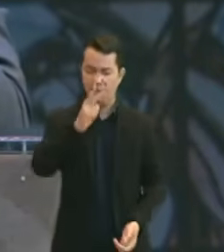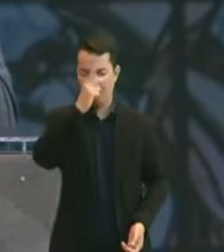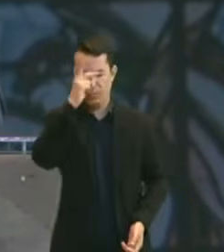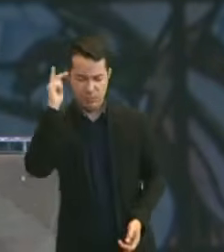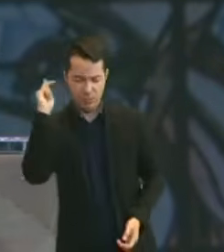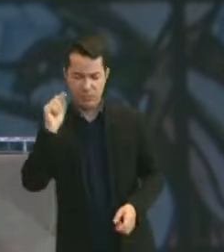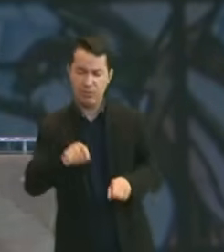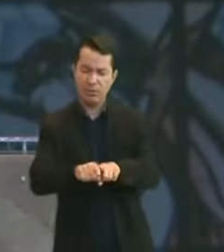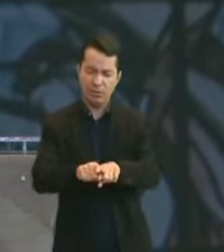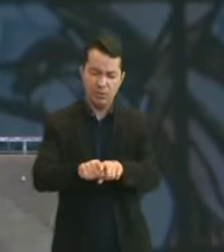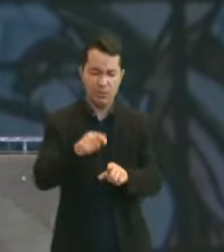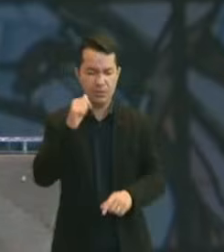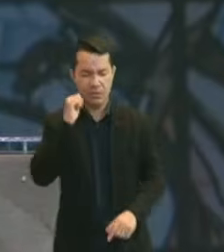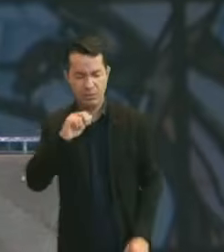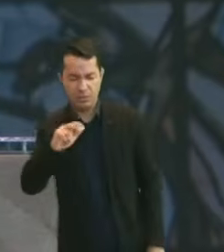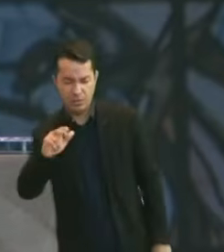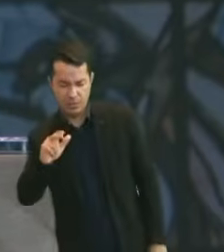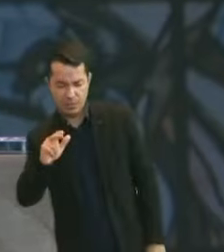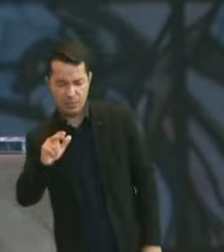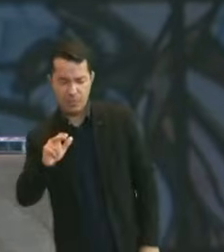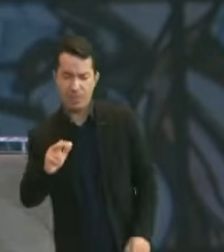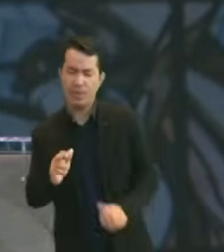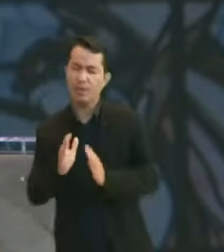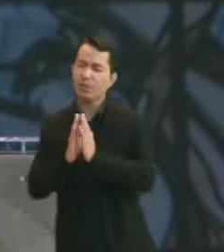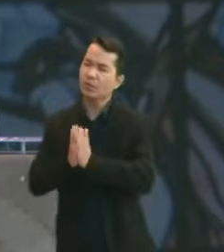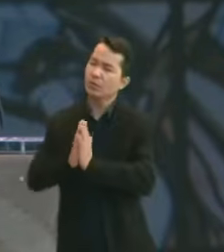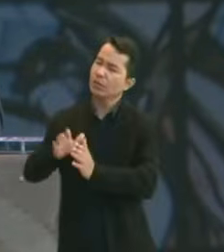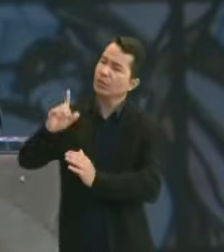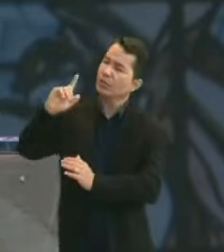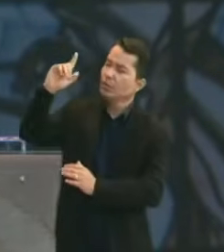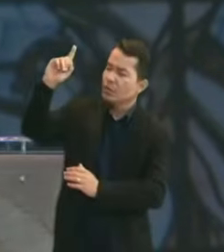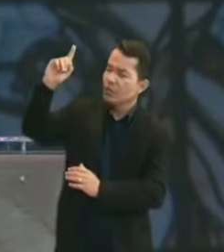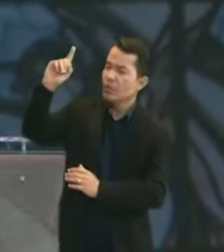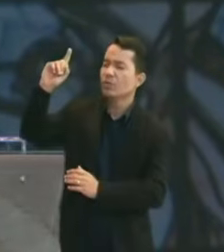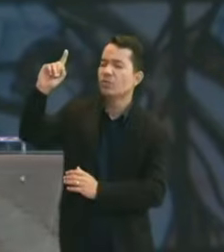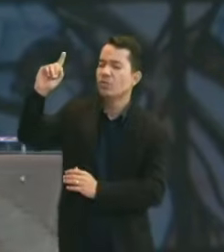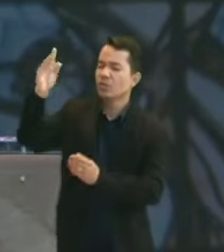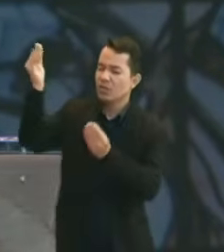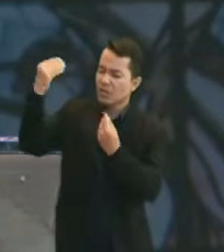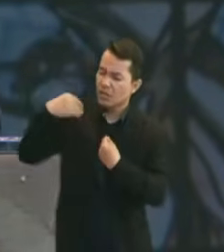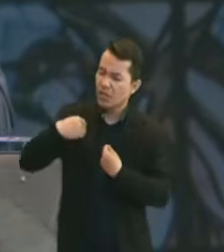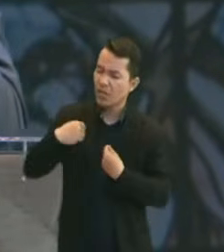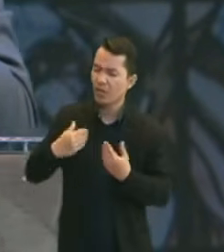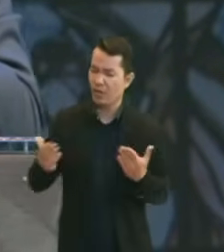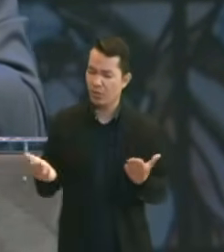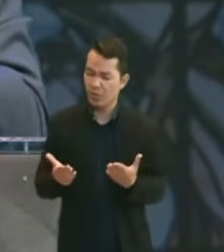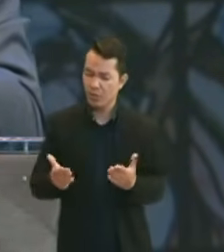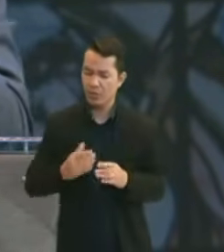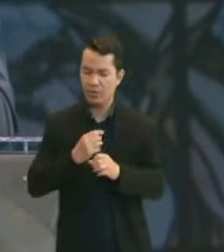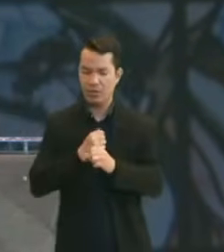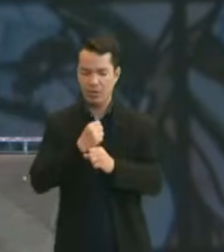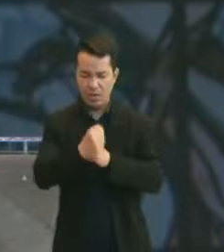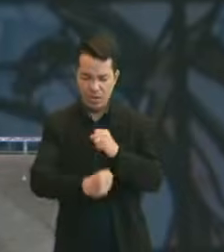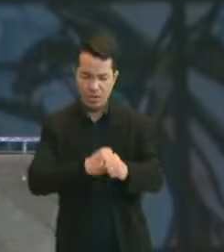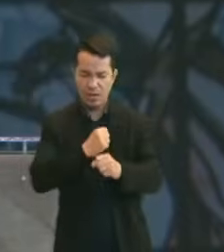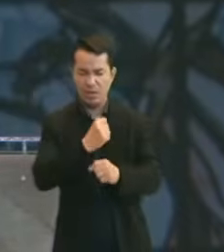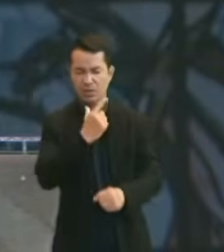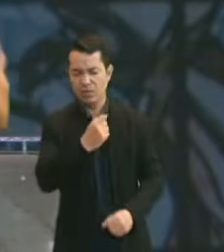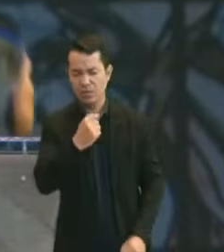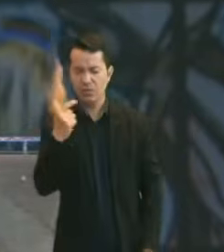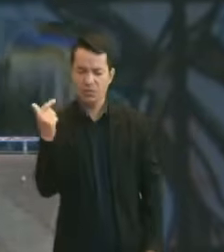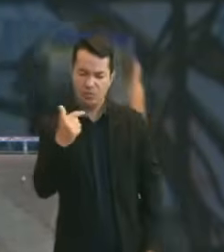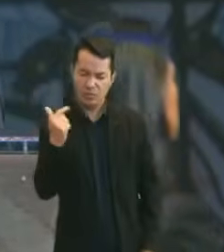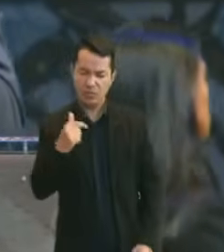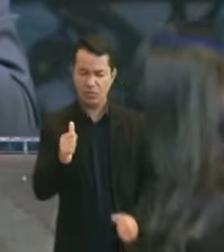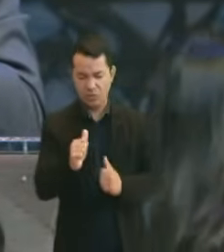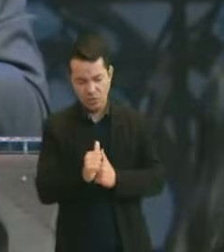irmãs. Continua a falar conosco, a nos desafiar nesse ano, Pai, a sermos uma igreja acolhedora, uma igreja que segue os passos de